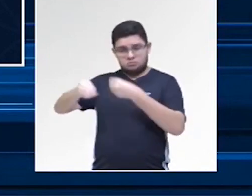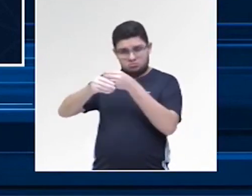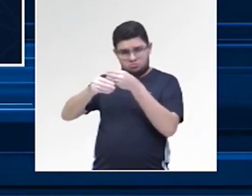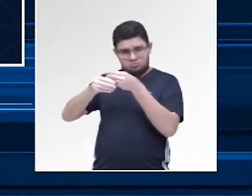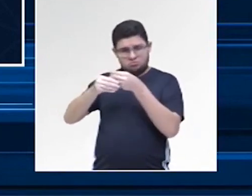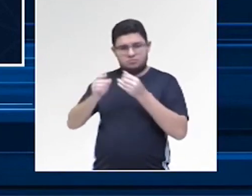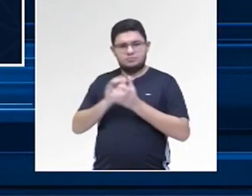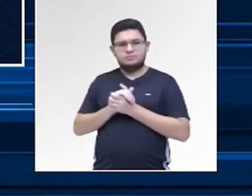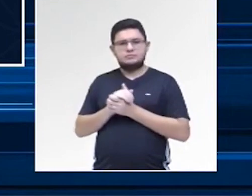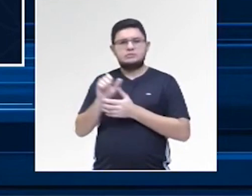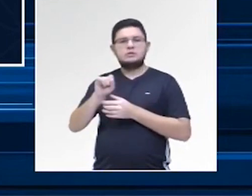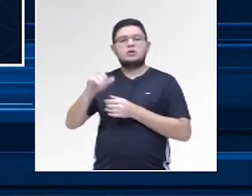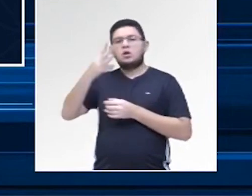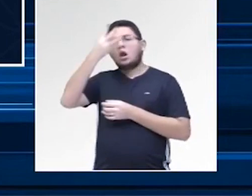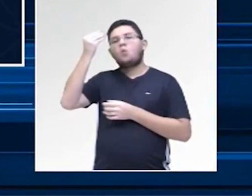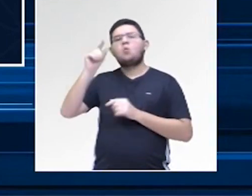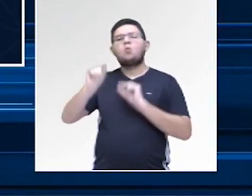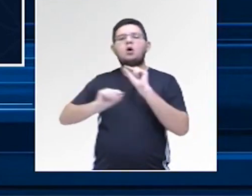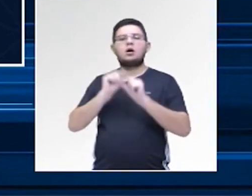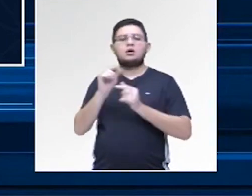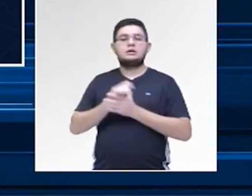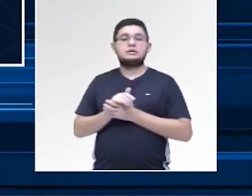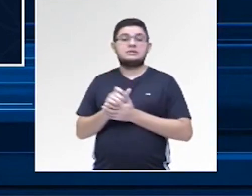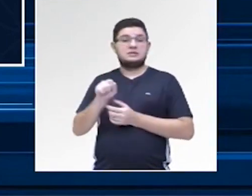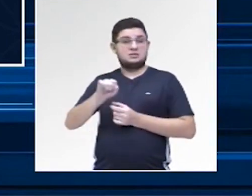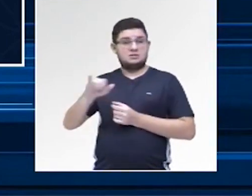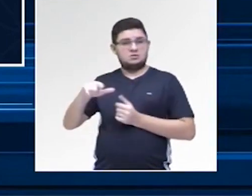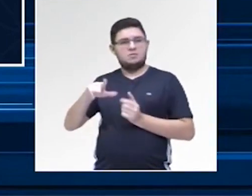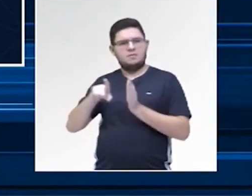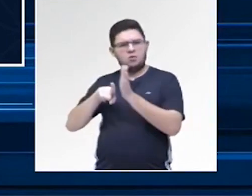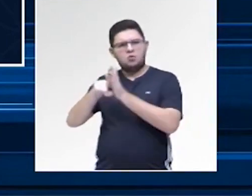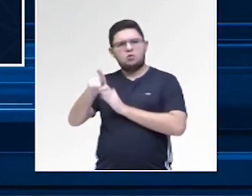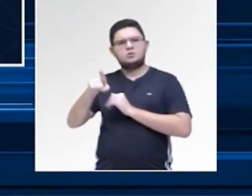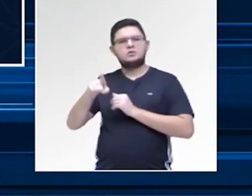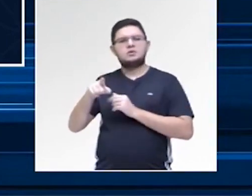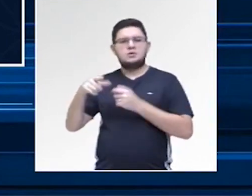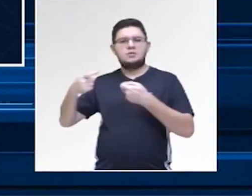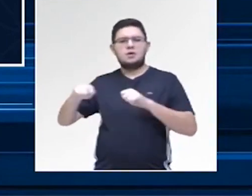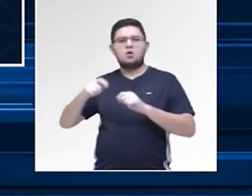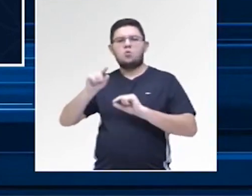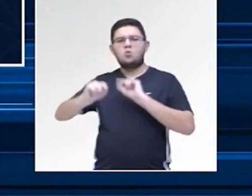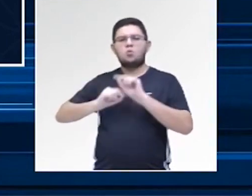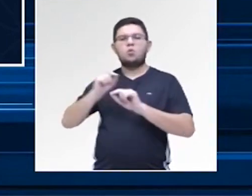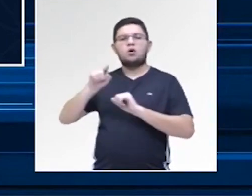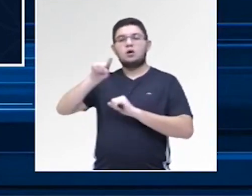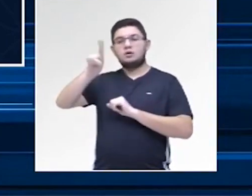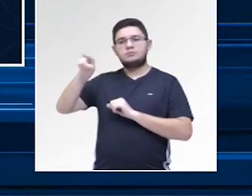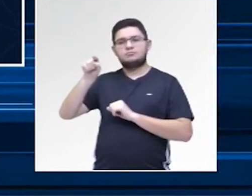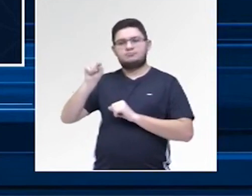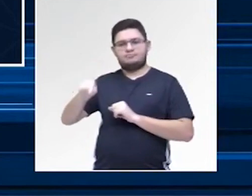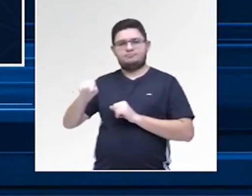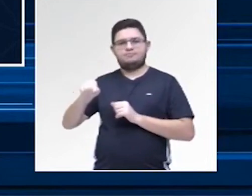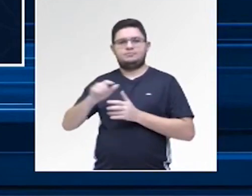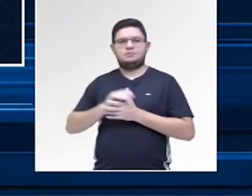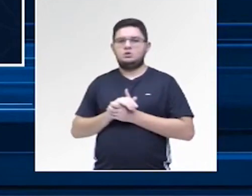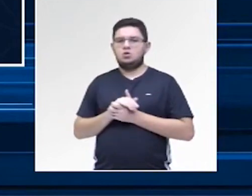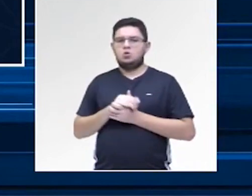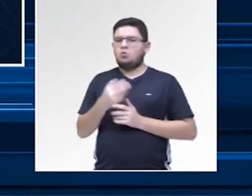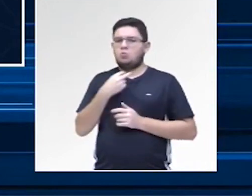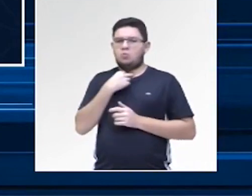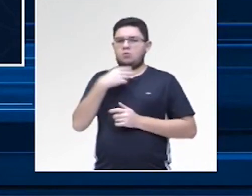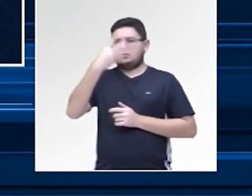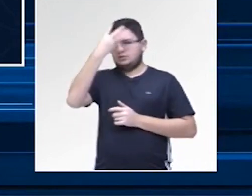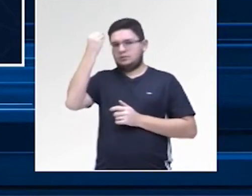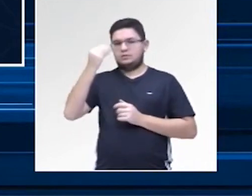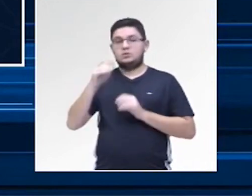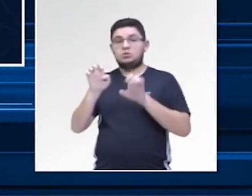como é uma pergunta, eu não posso esquecer de escrever a question mark, que é a interrogação. Aí embaixo vocês têm a forma